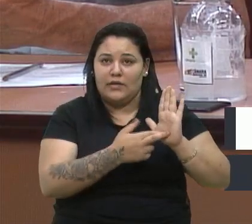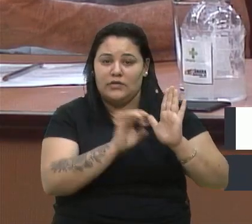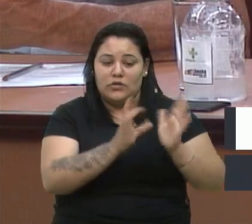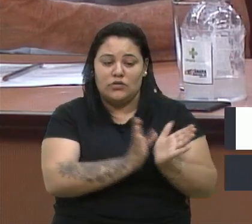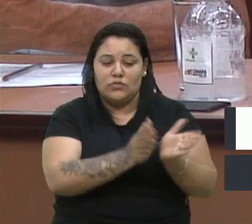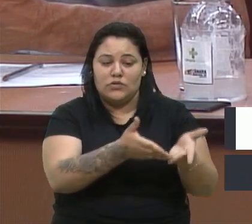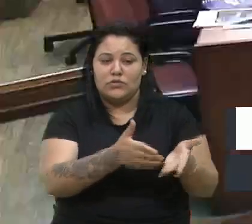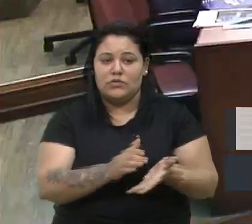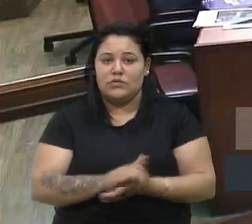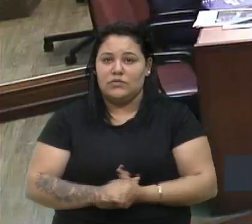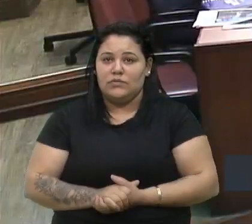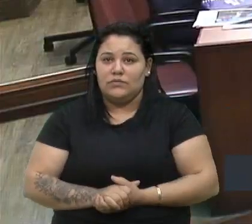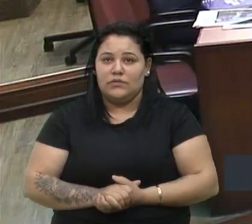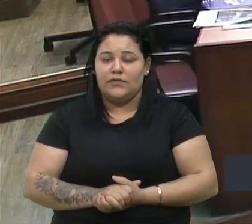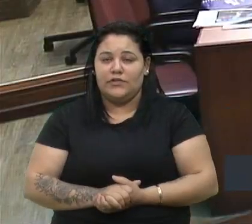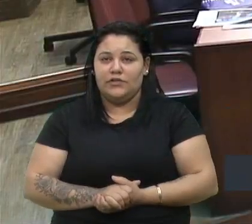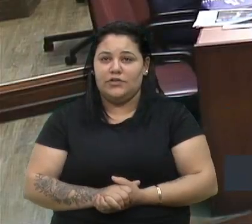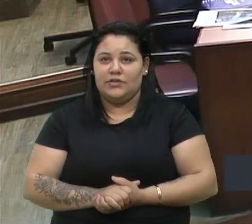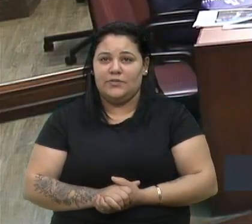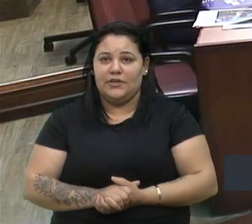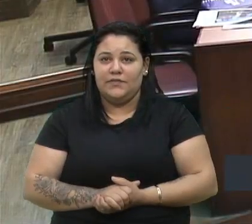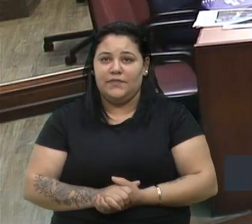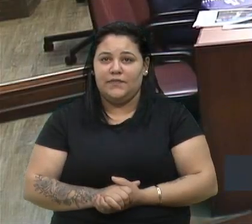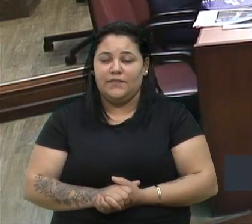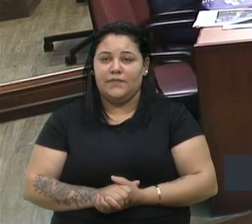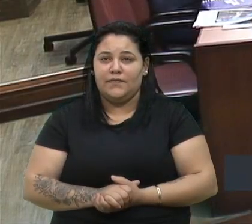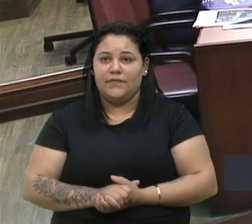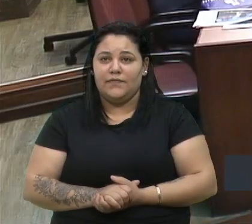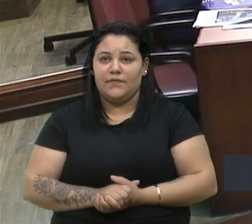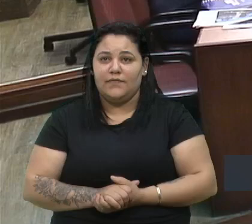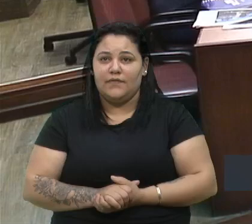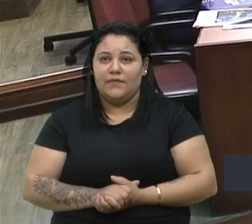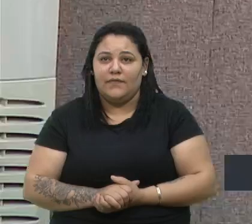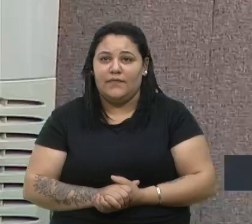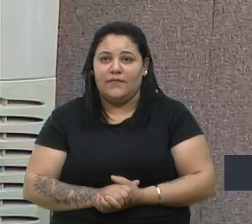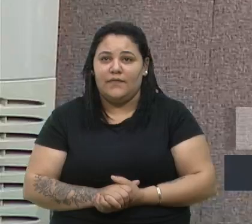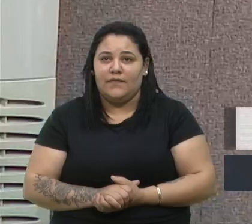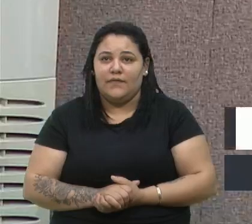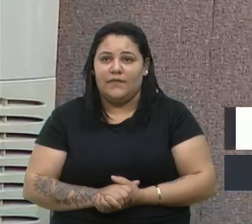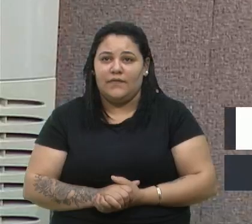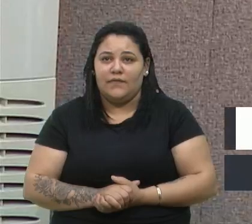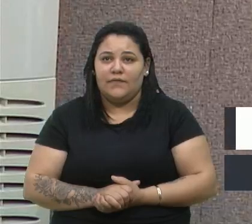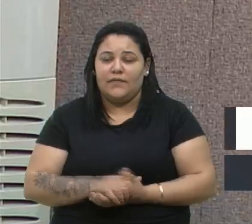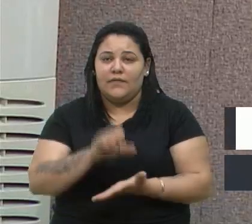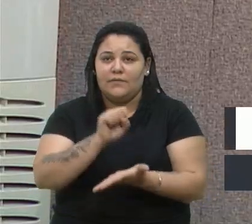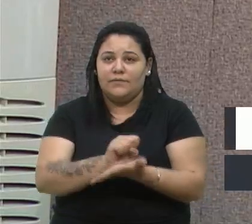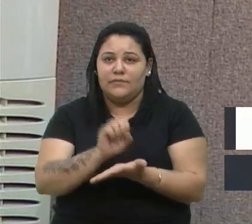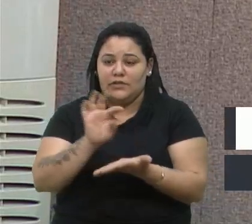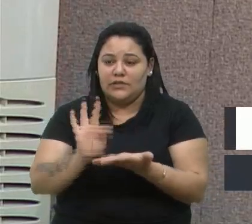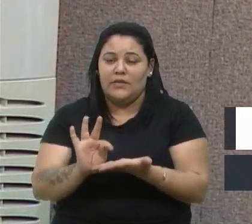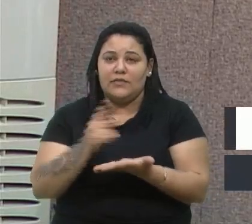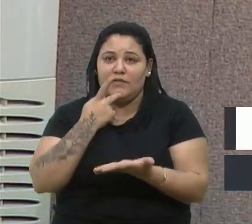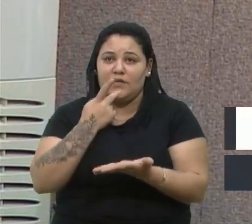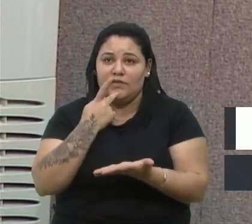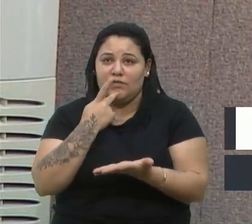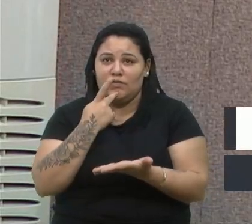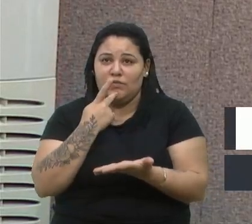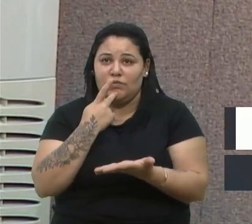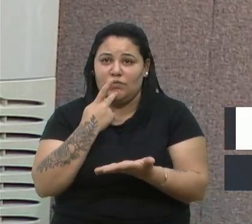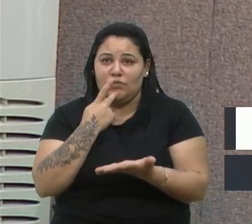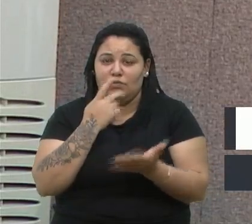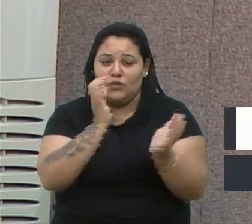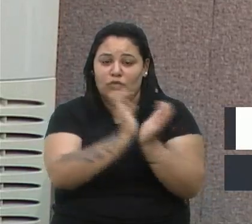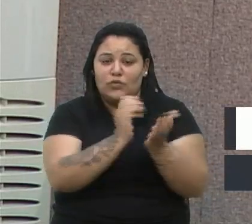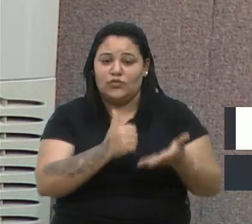Obrigado. Perfeito, vereador Rafael. Eu também sou presidente da Frente Parlamentar de Inovação e Startups, que seria, talvez, na educação.